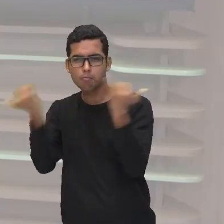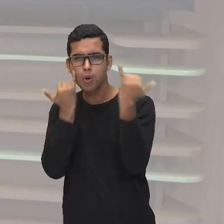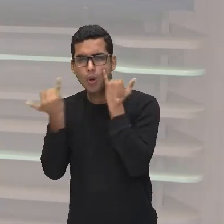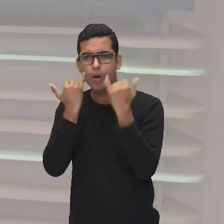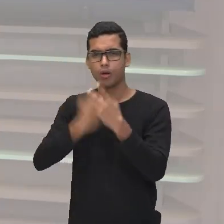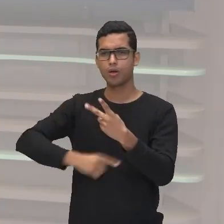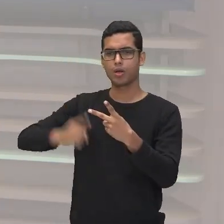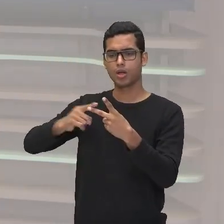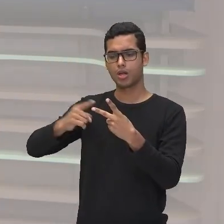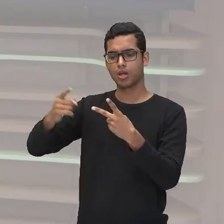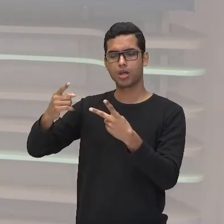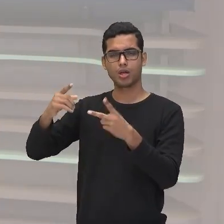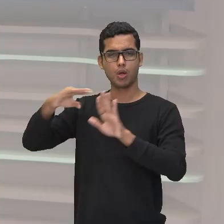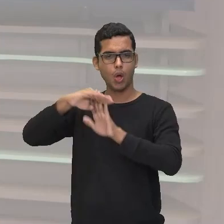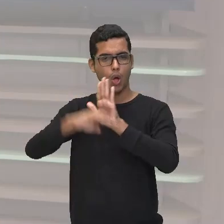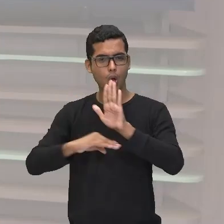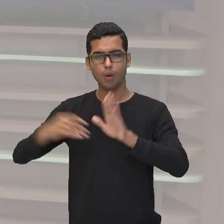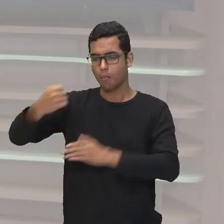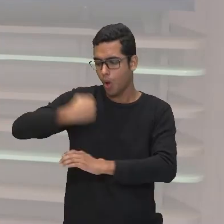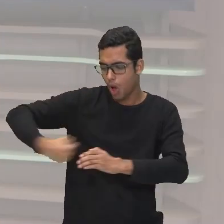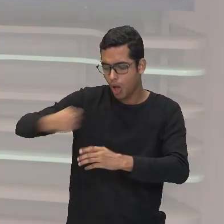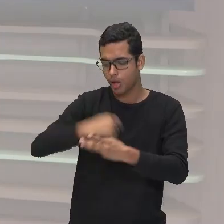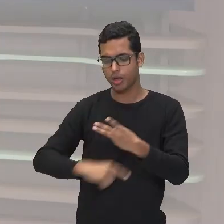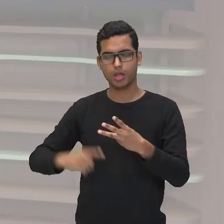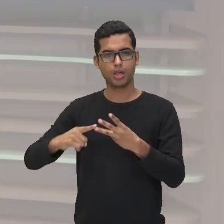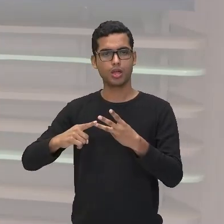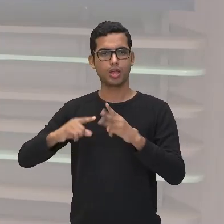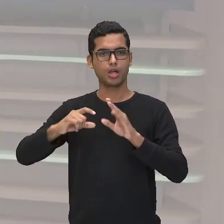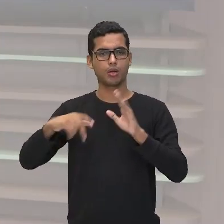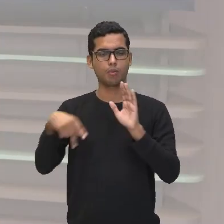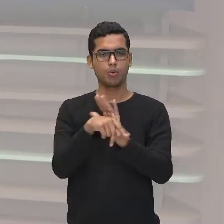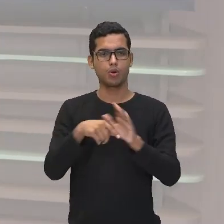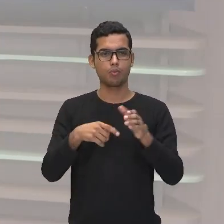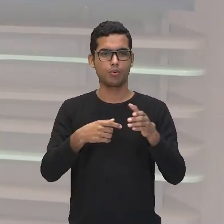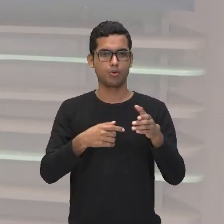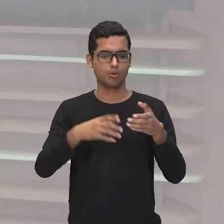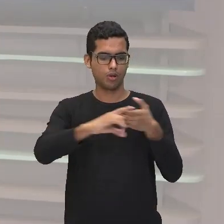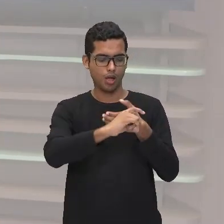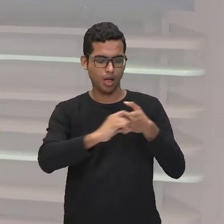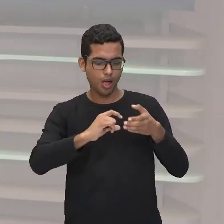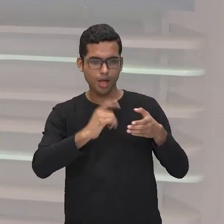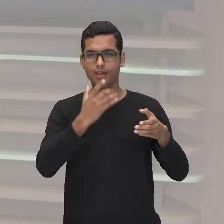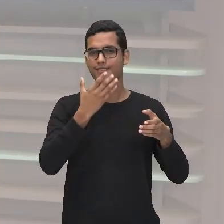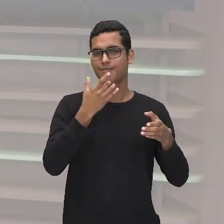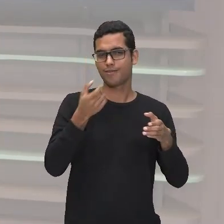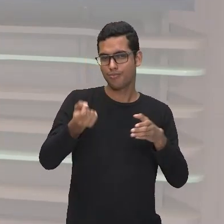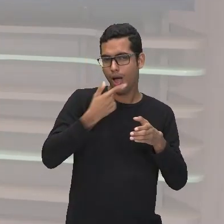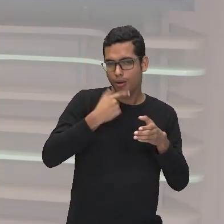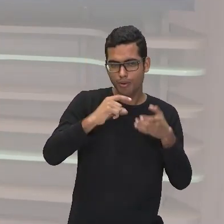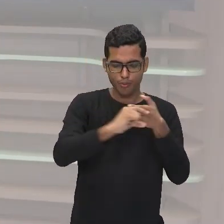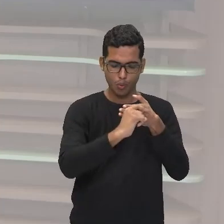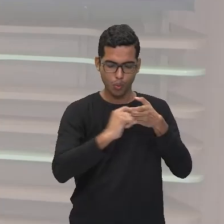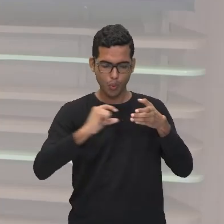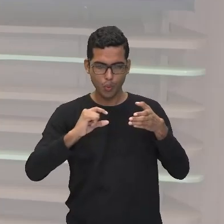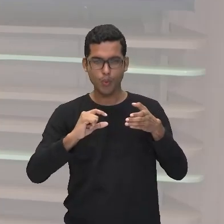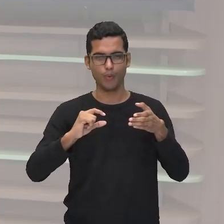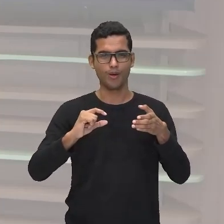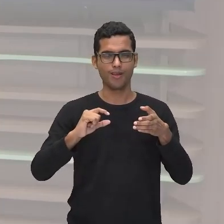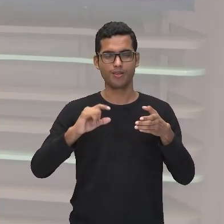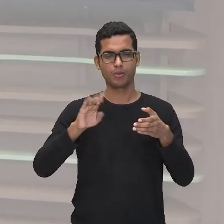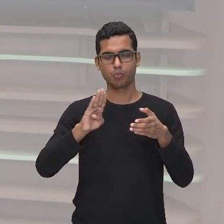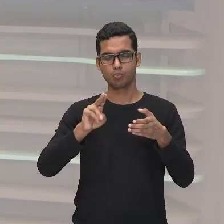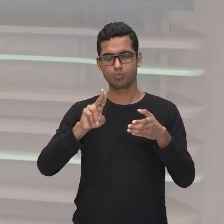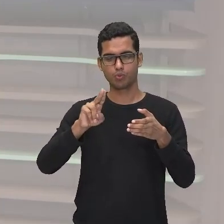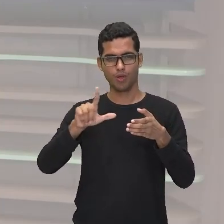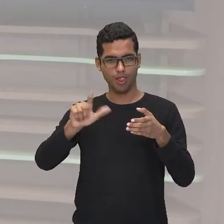receita e tal, bula de remédio, a dissertação, esse também é um gênero textual.